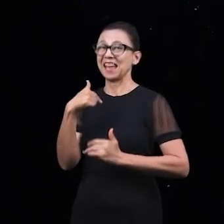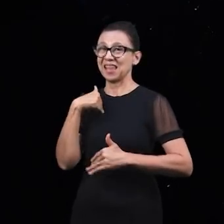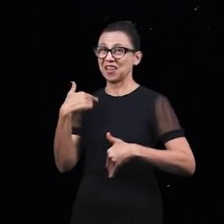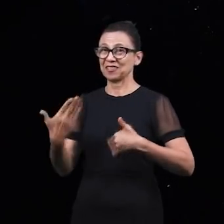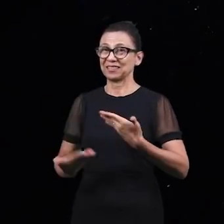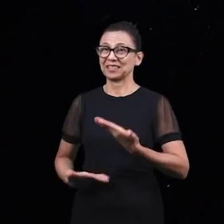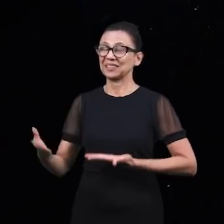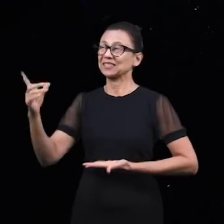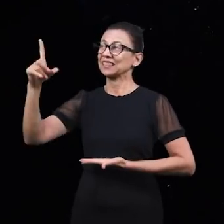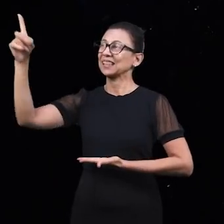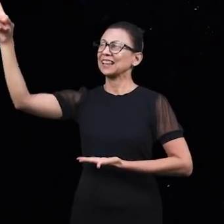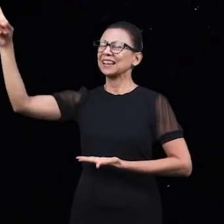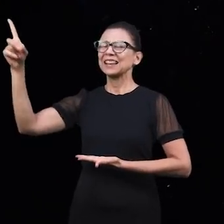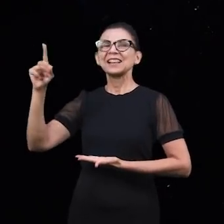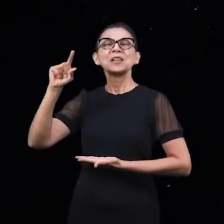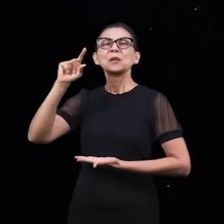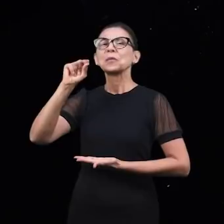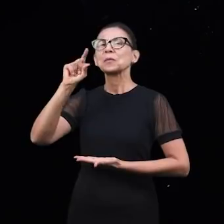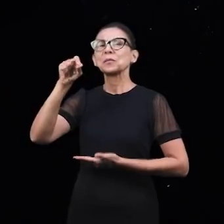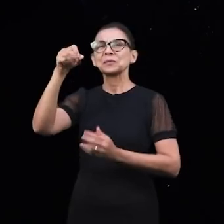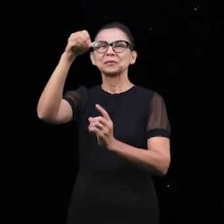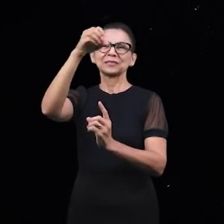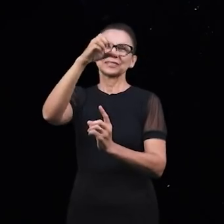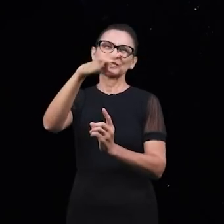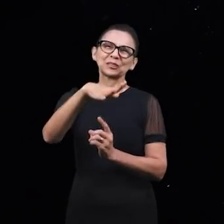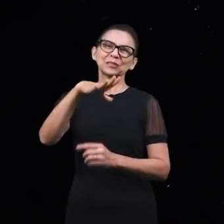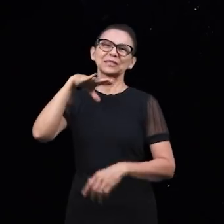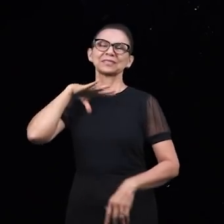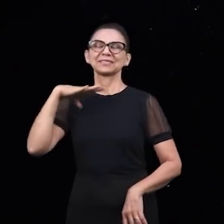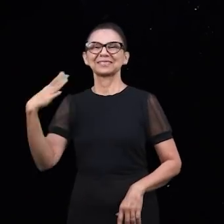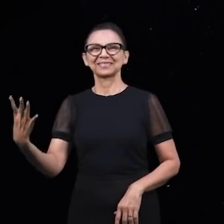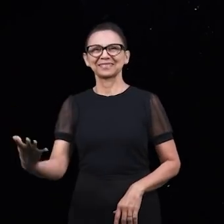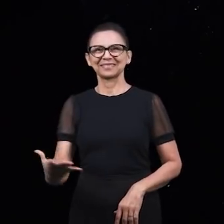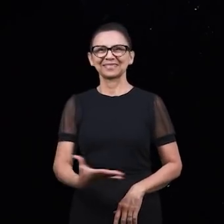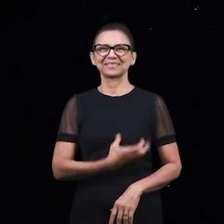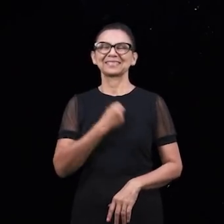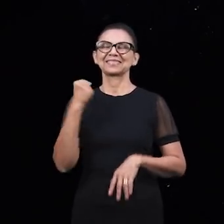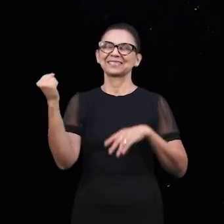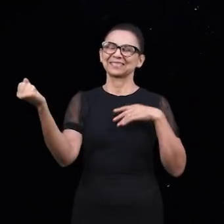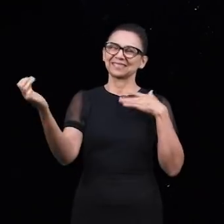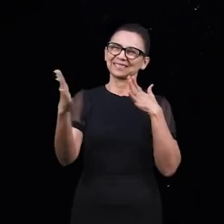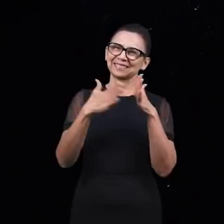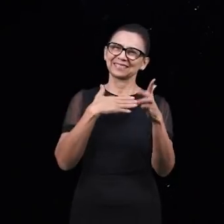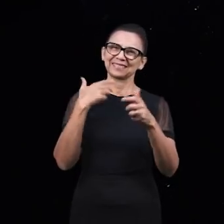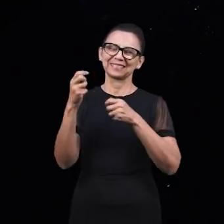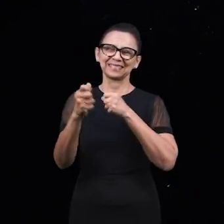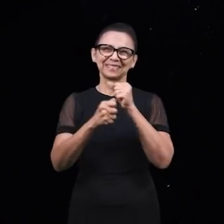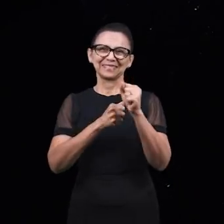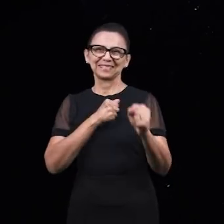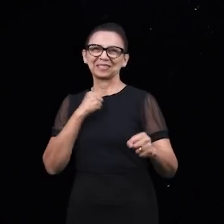Eu sirvo um Deus que é graça e